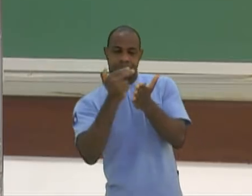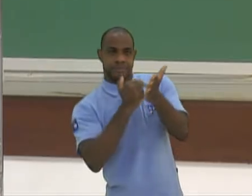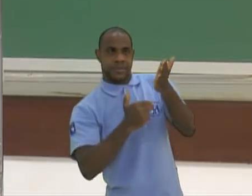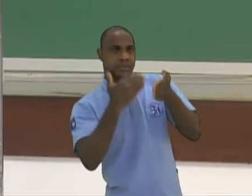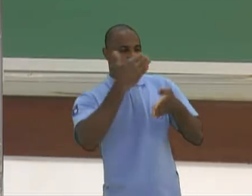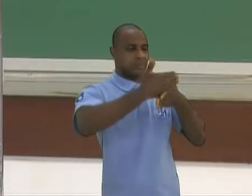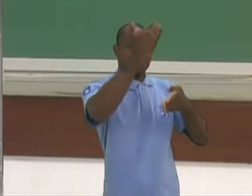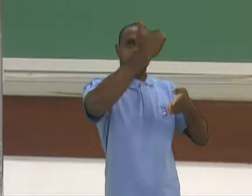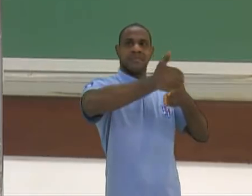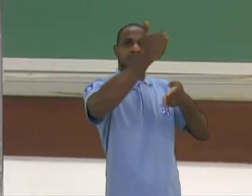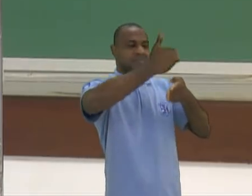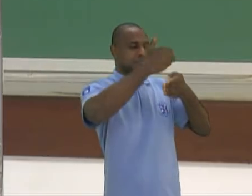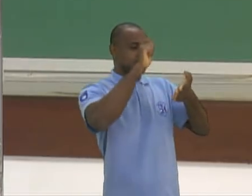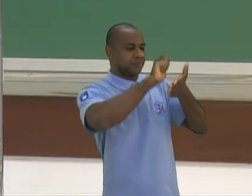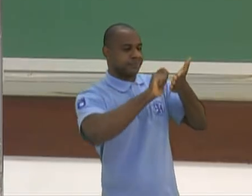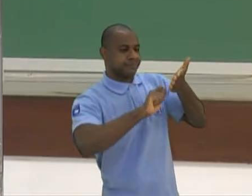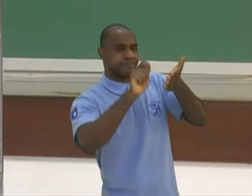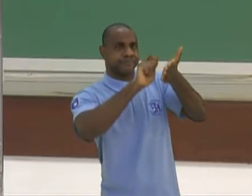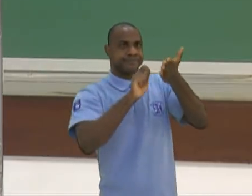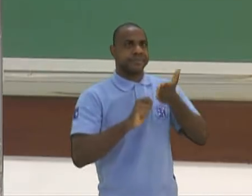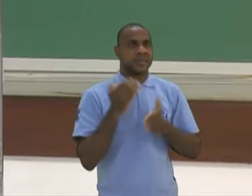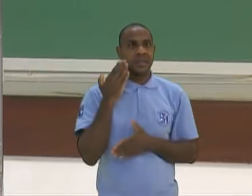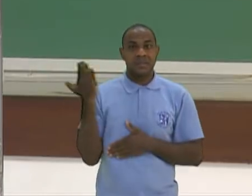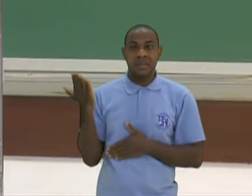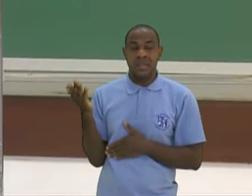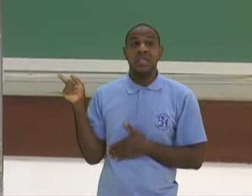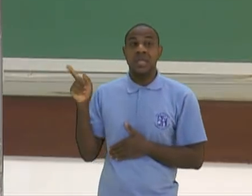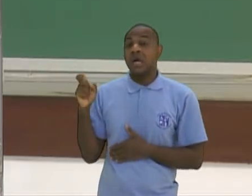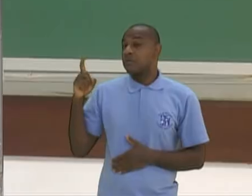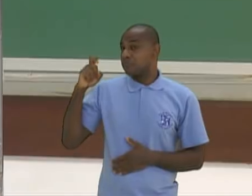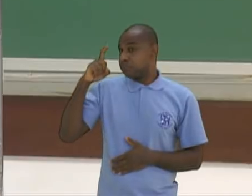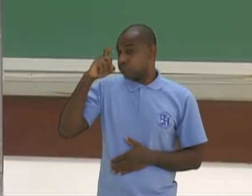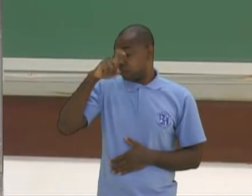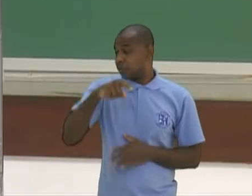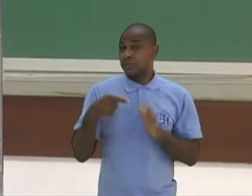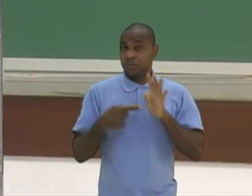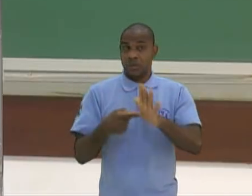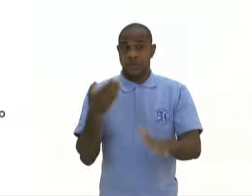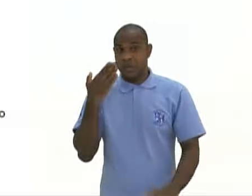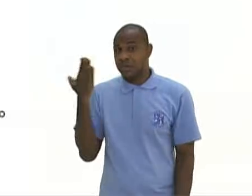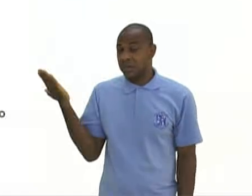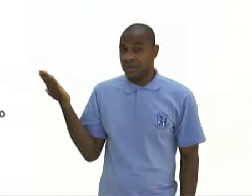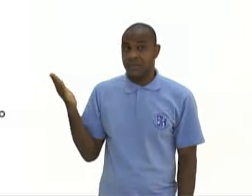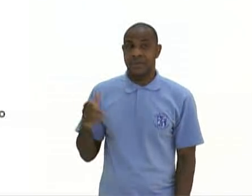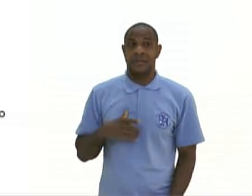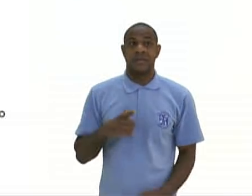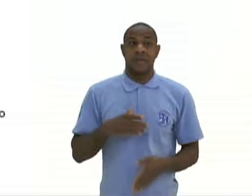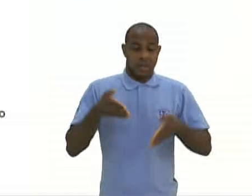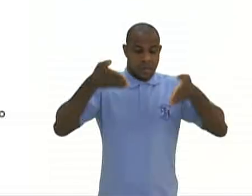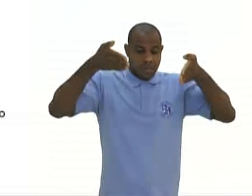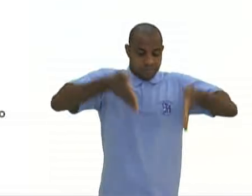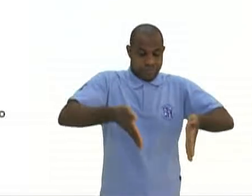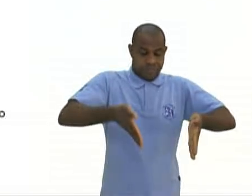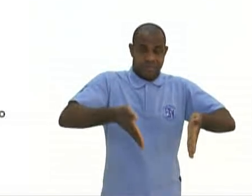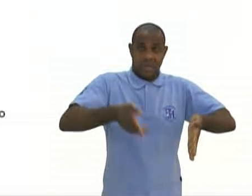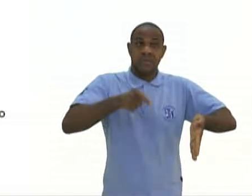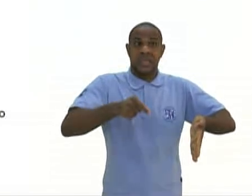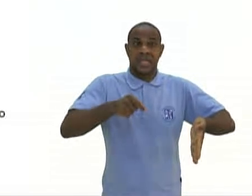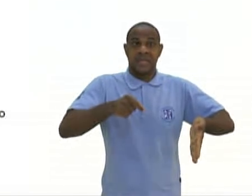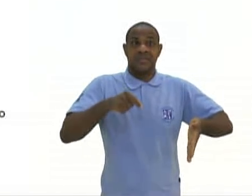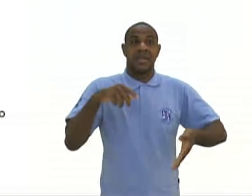nas cavernas. Aqui eu estou mostrando para vocês uma raridade, galera. Ela fica numa catacumba de Priscila,